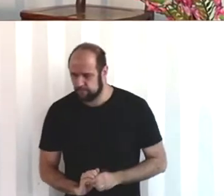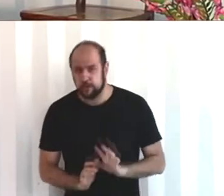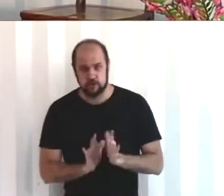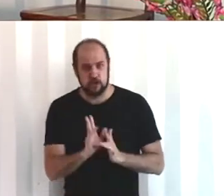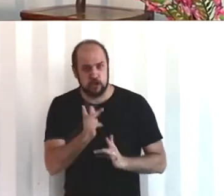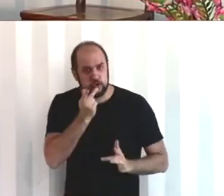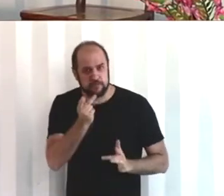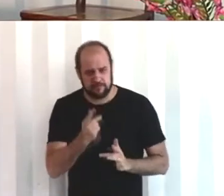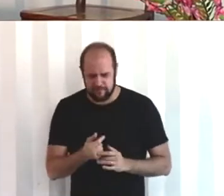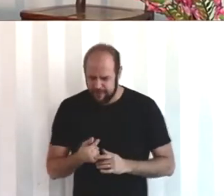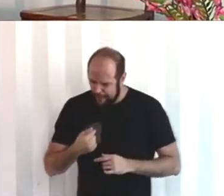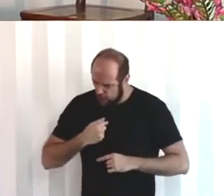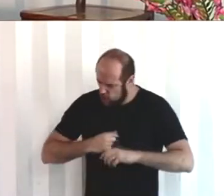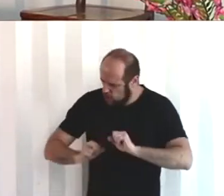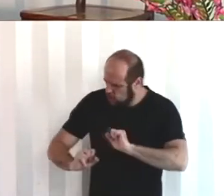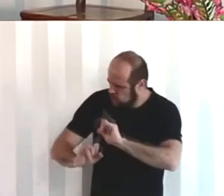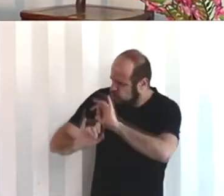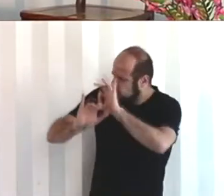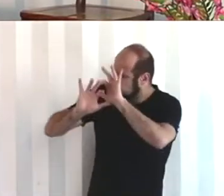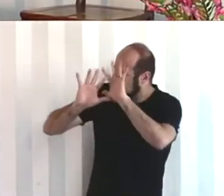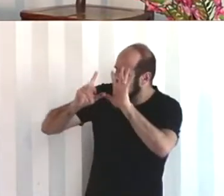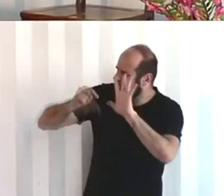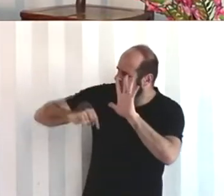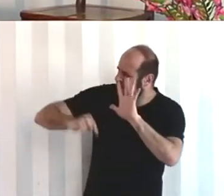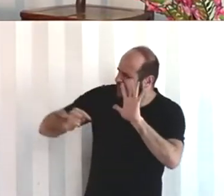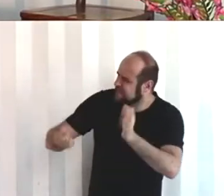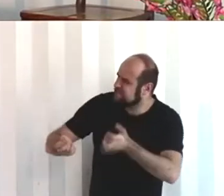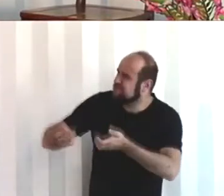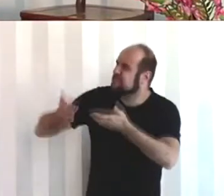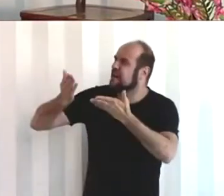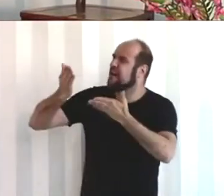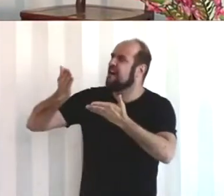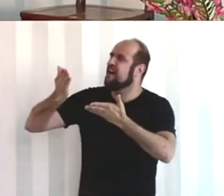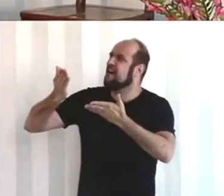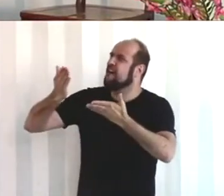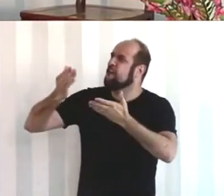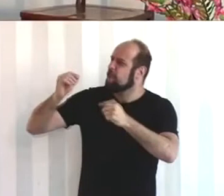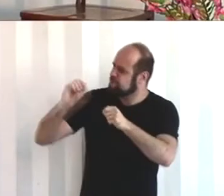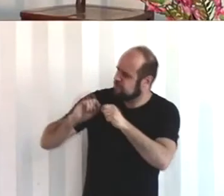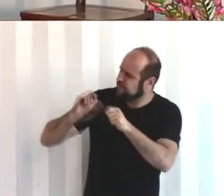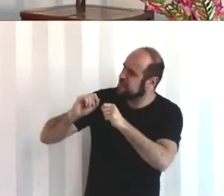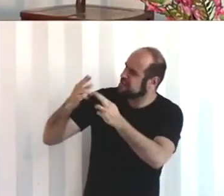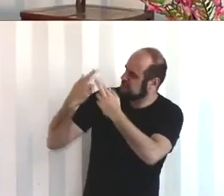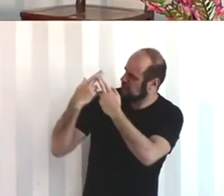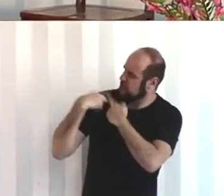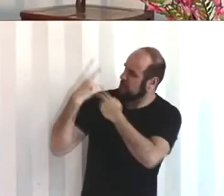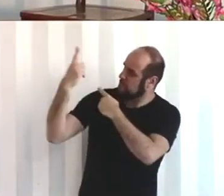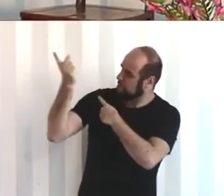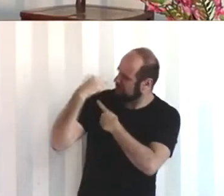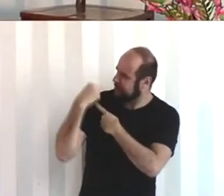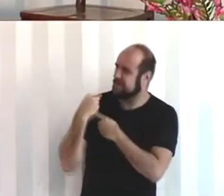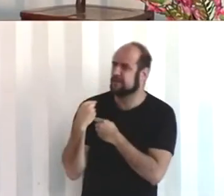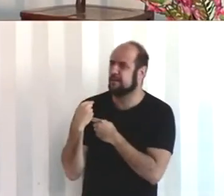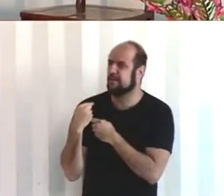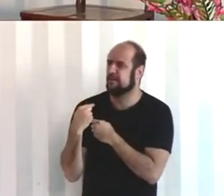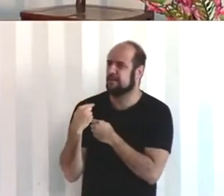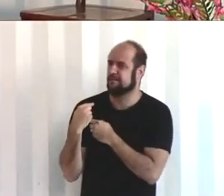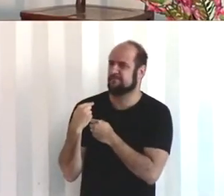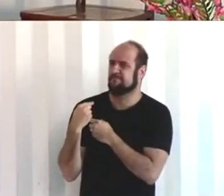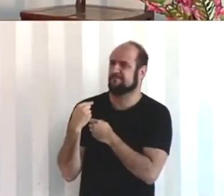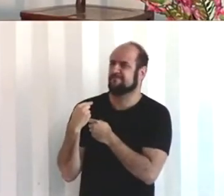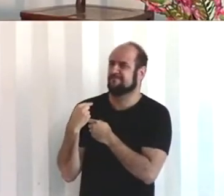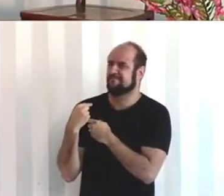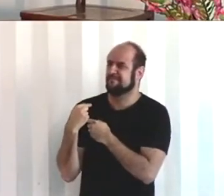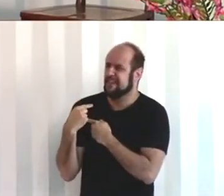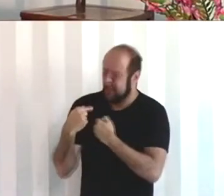na terra, consumando a obra que me confiastes para fazer. Jesus está dizendo o que, em outras palavras?